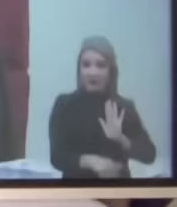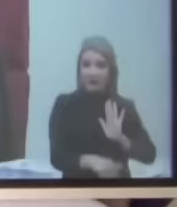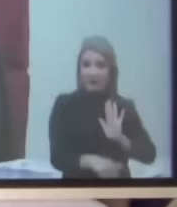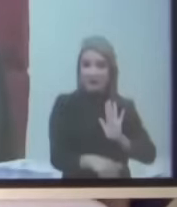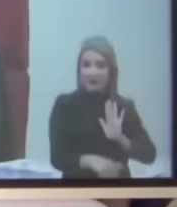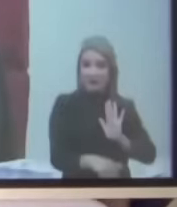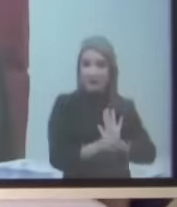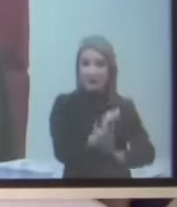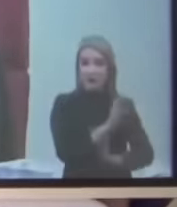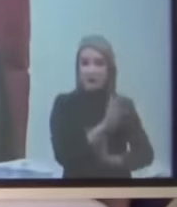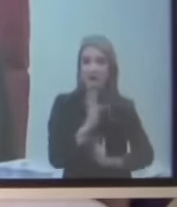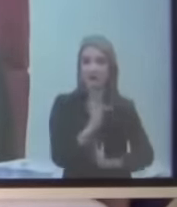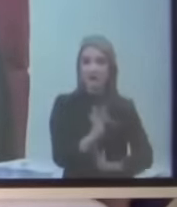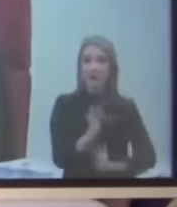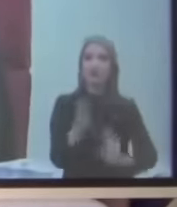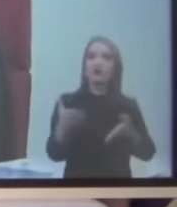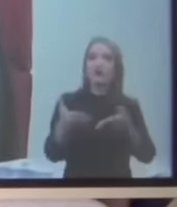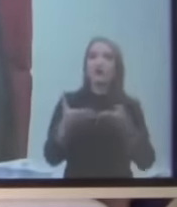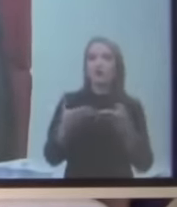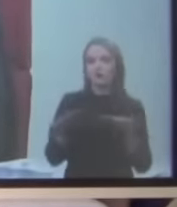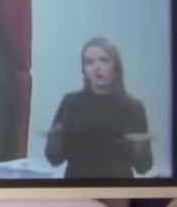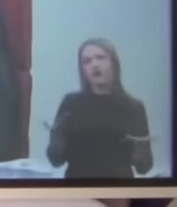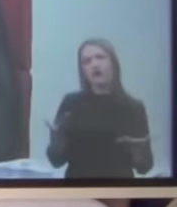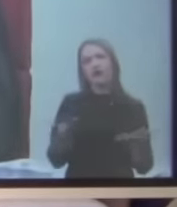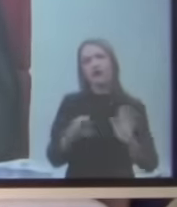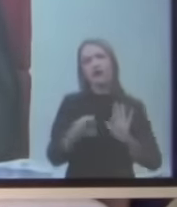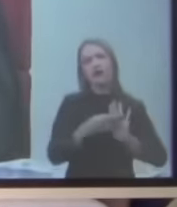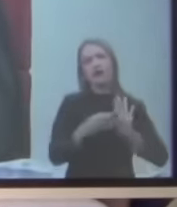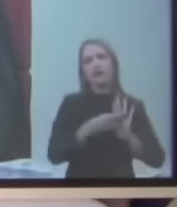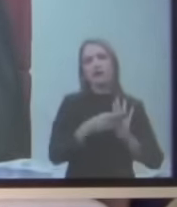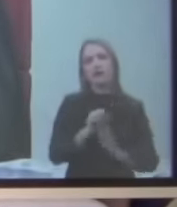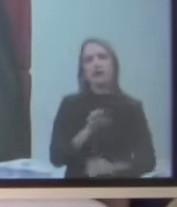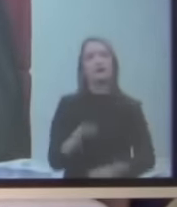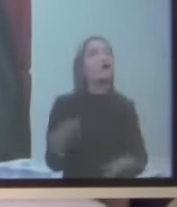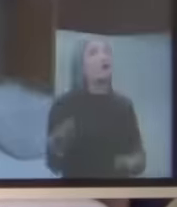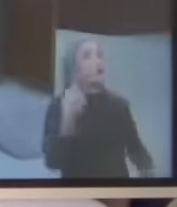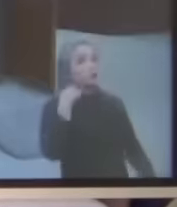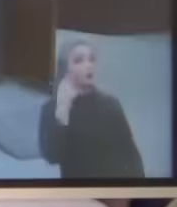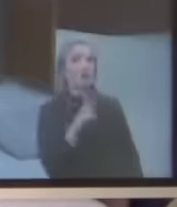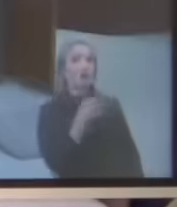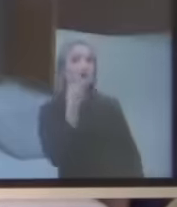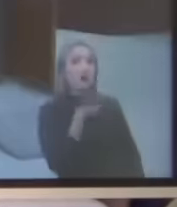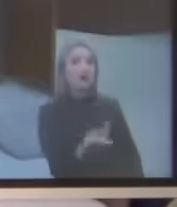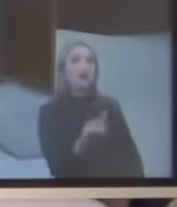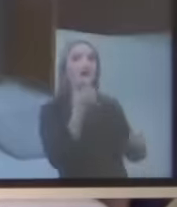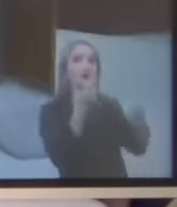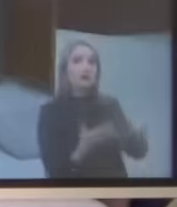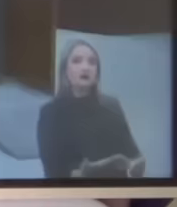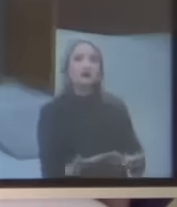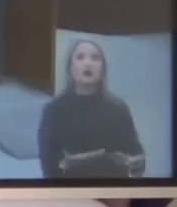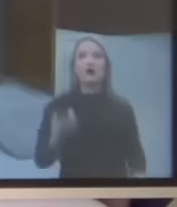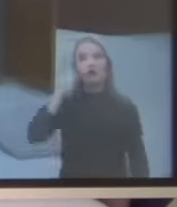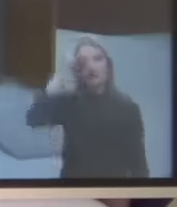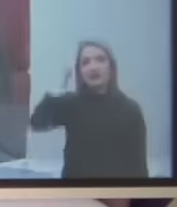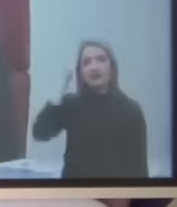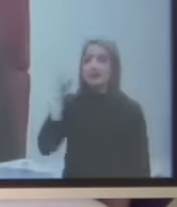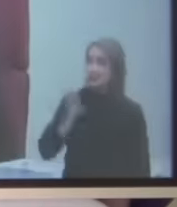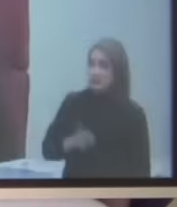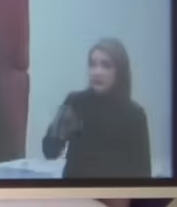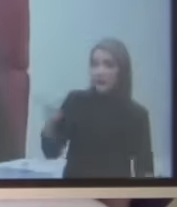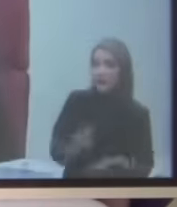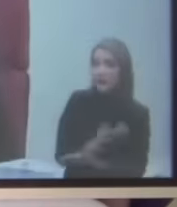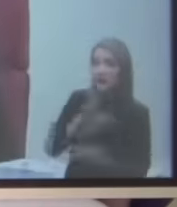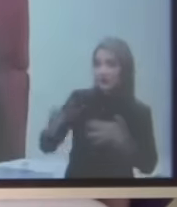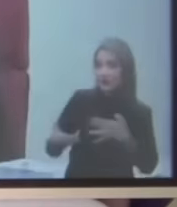dizendo. O Supremo Tribunal Federal. E a posterior, mas eu só quero dizer uma outra coisa. Mais. Toda vez agora que houver um